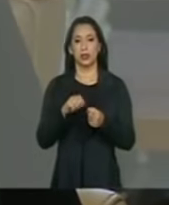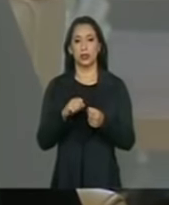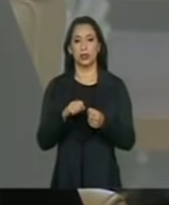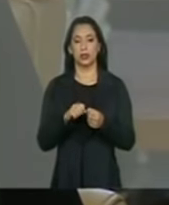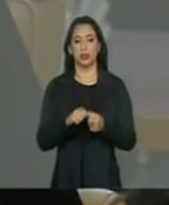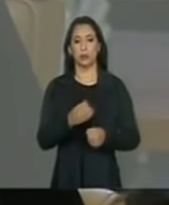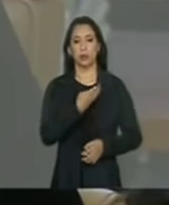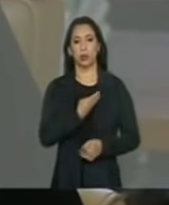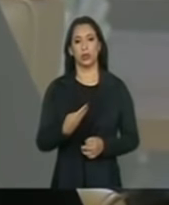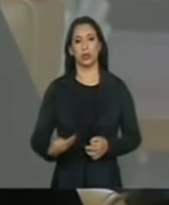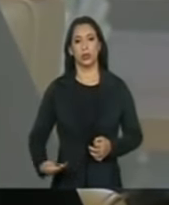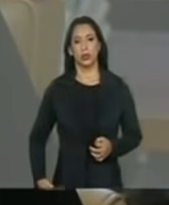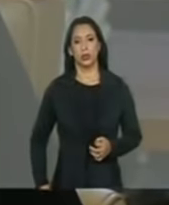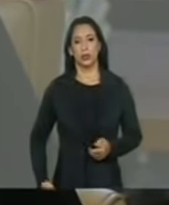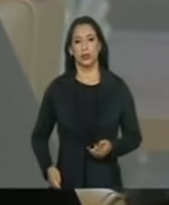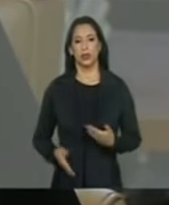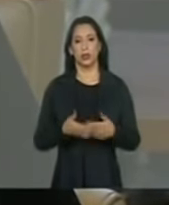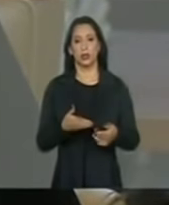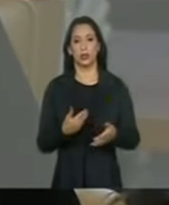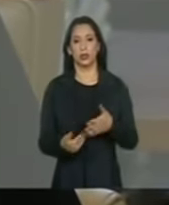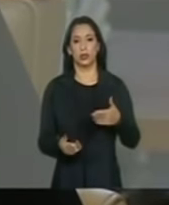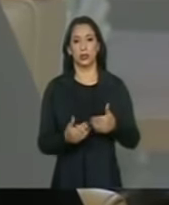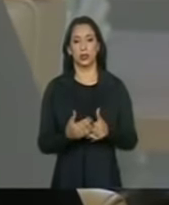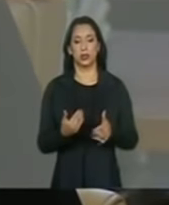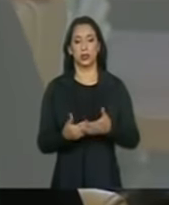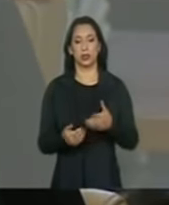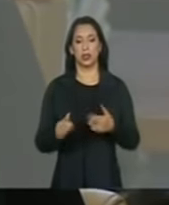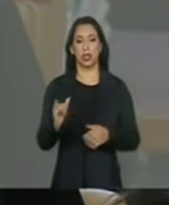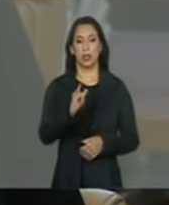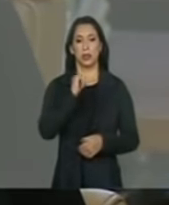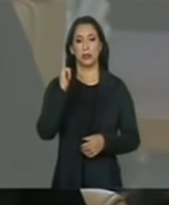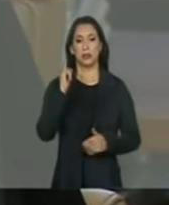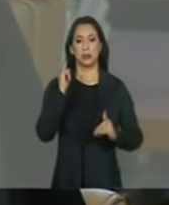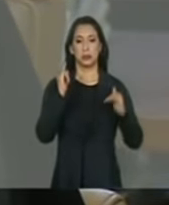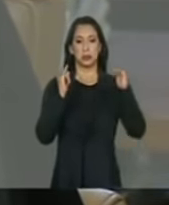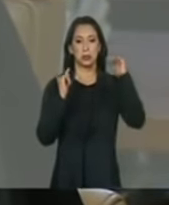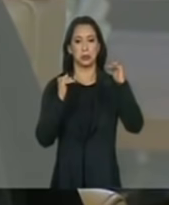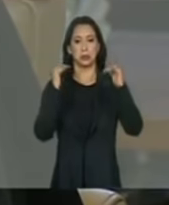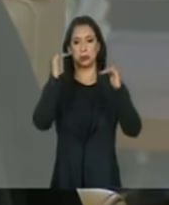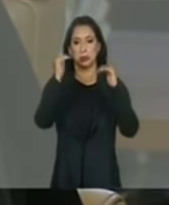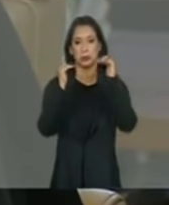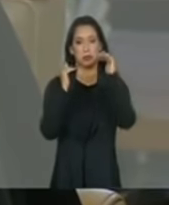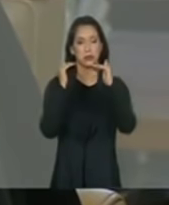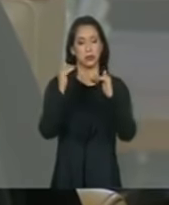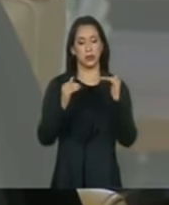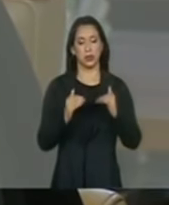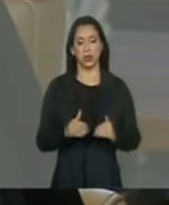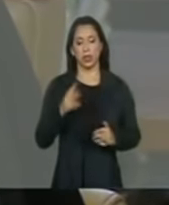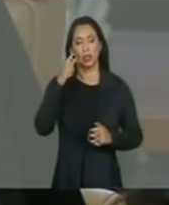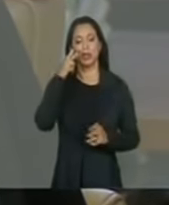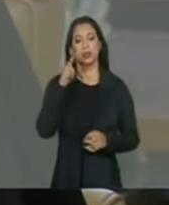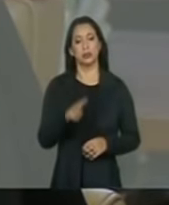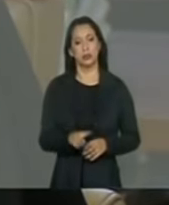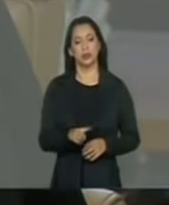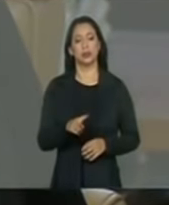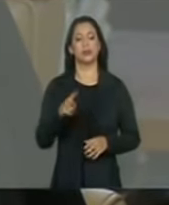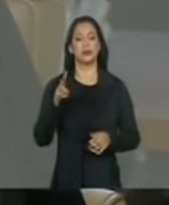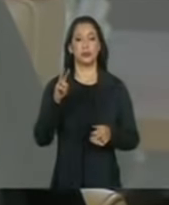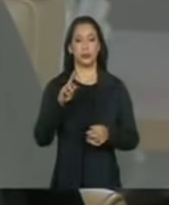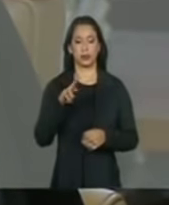qualquer que seja a posição hierárquica por eles ou sustentada nos quadros da república ou por